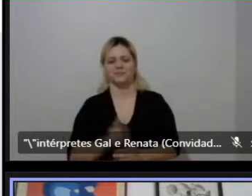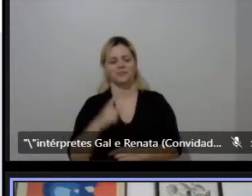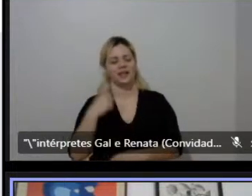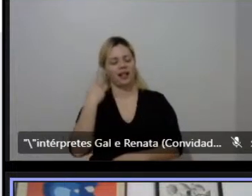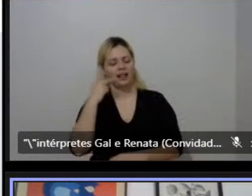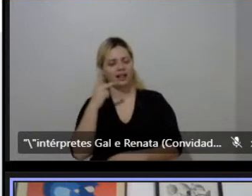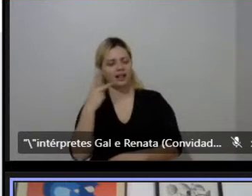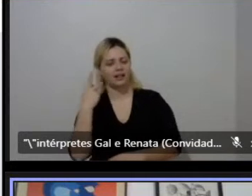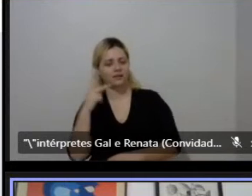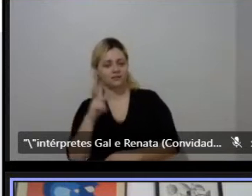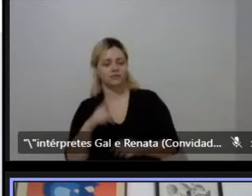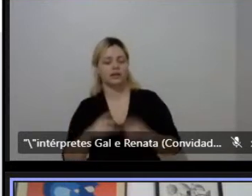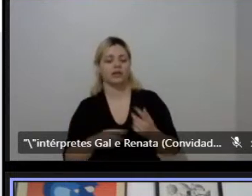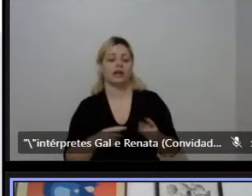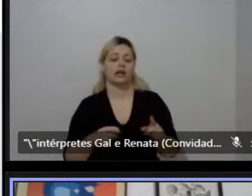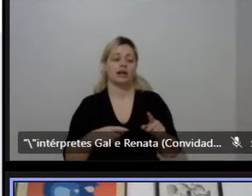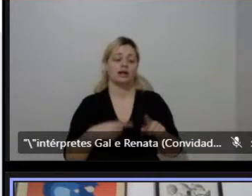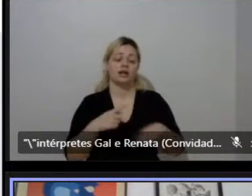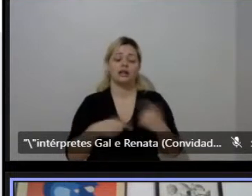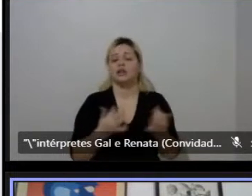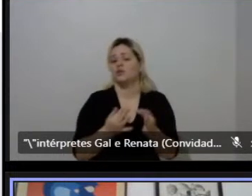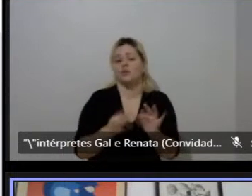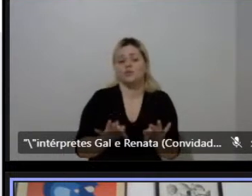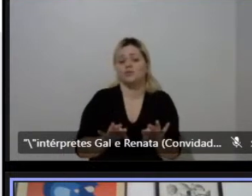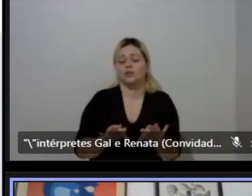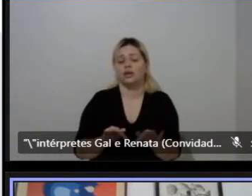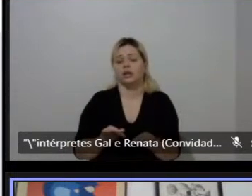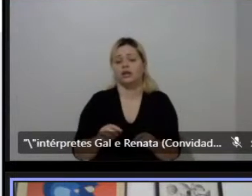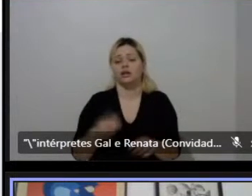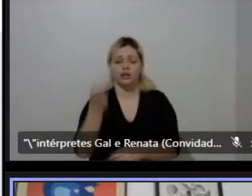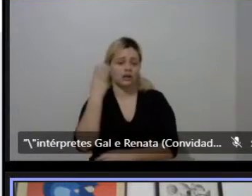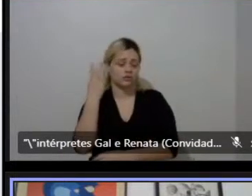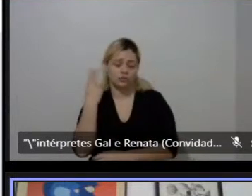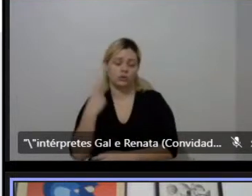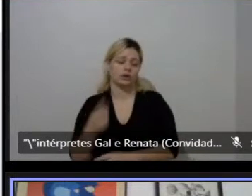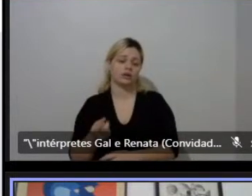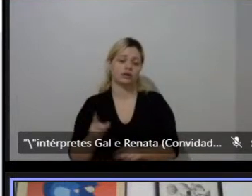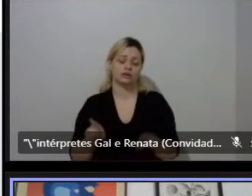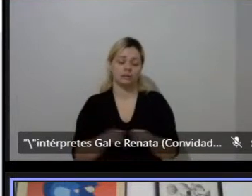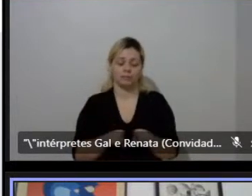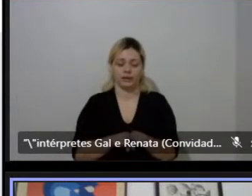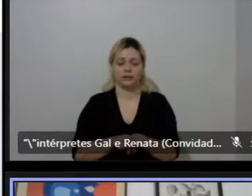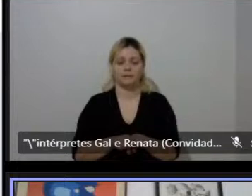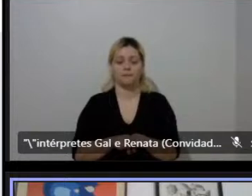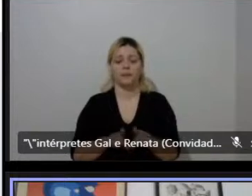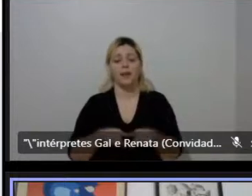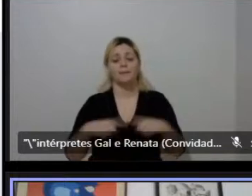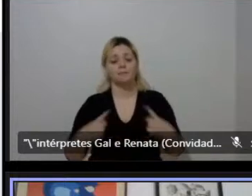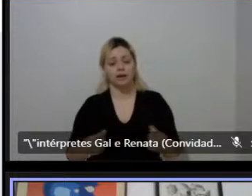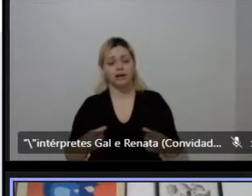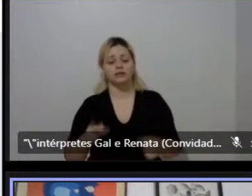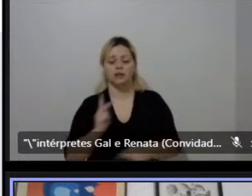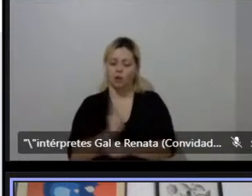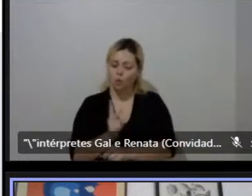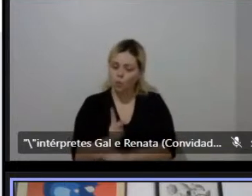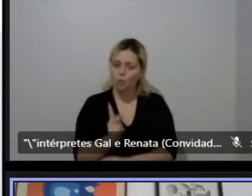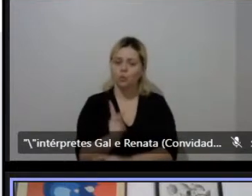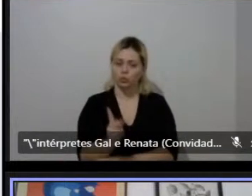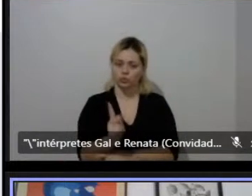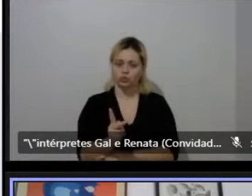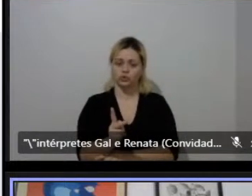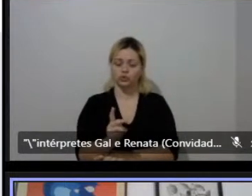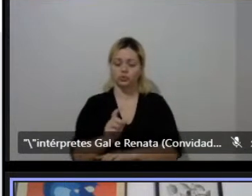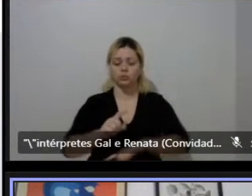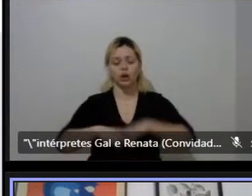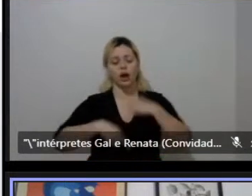as estruturas de expropriação, elas não findam quando o fim do momento histórico, né, do colonialismo, mas elas permanecem, né,